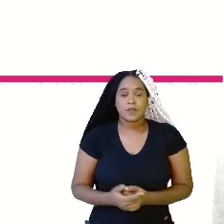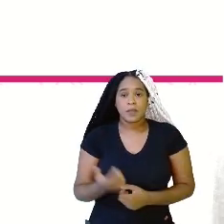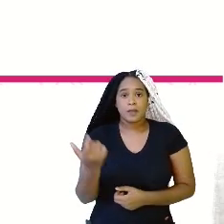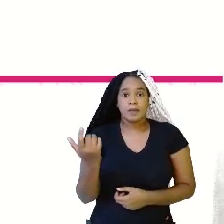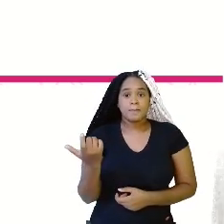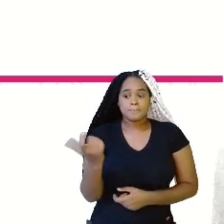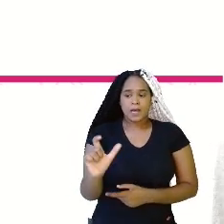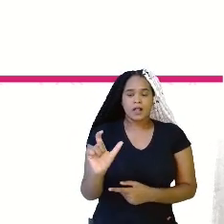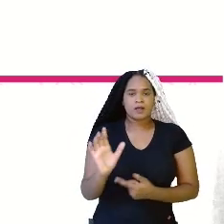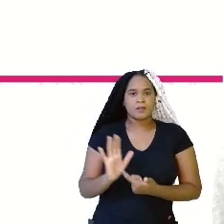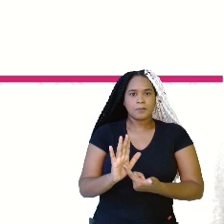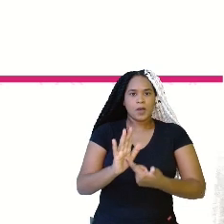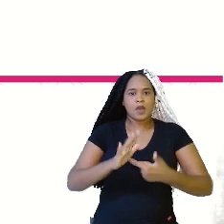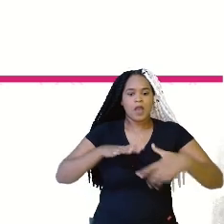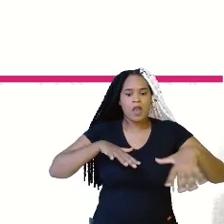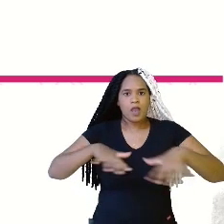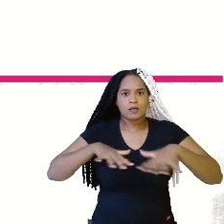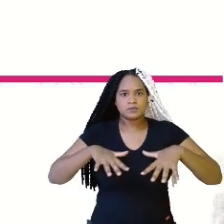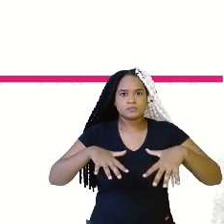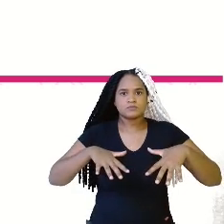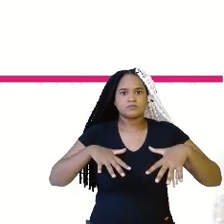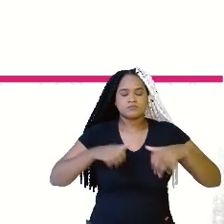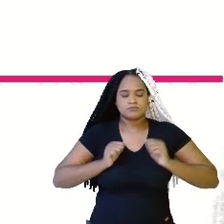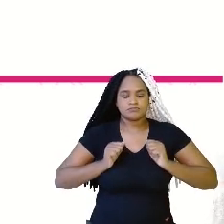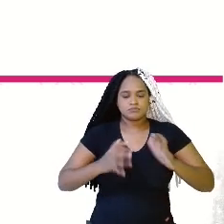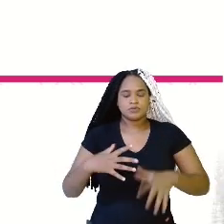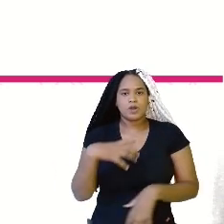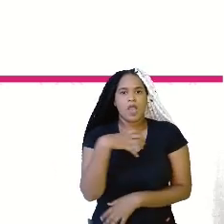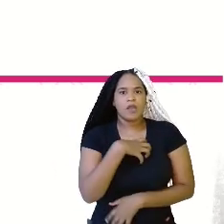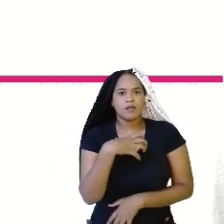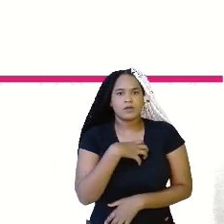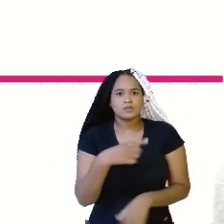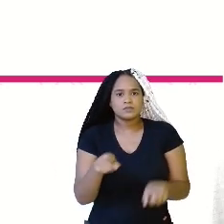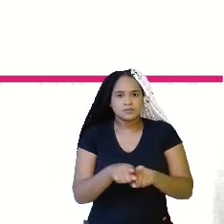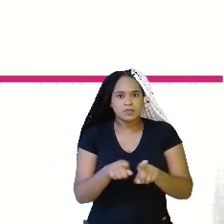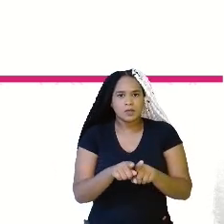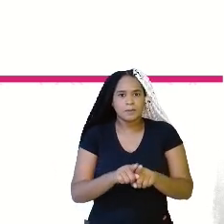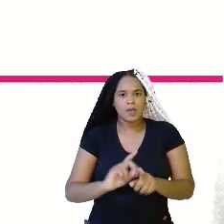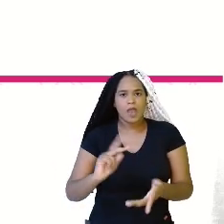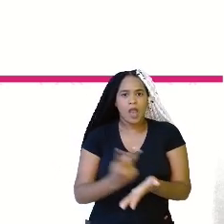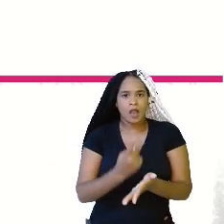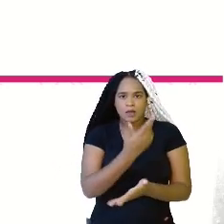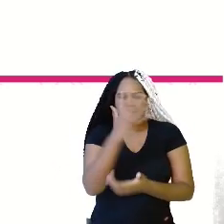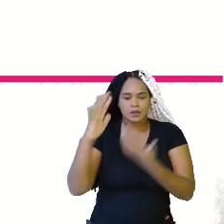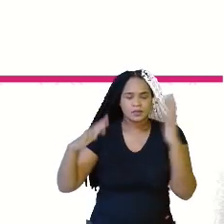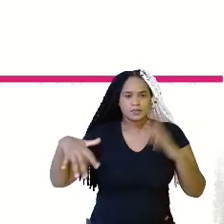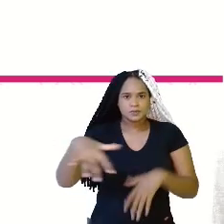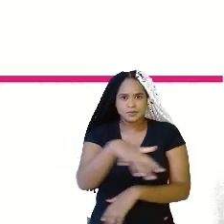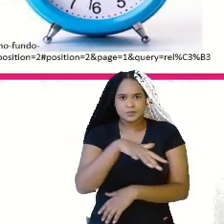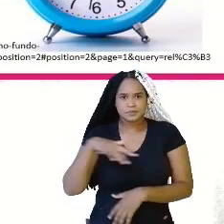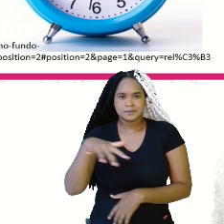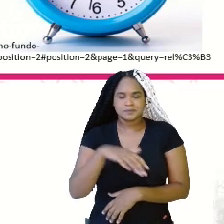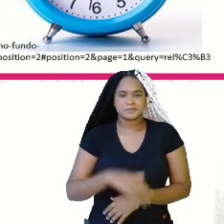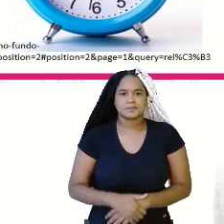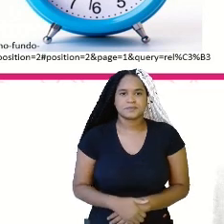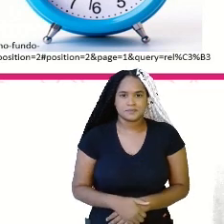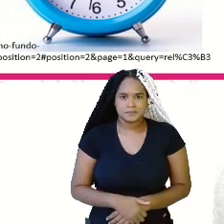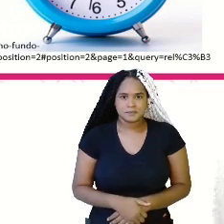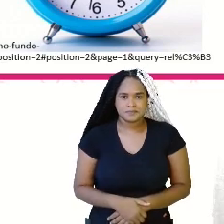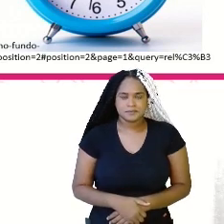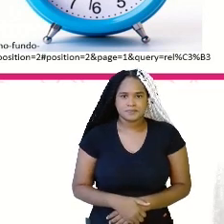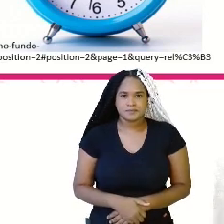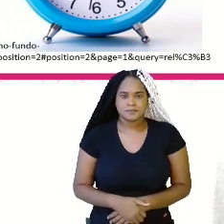indica ação, movimento, estado ou fenômeno da